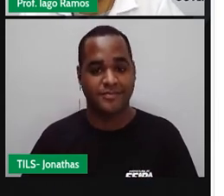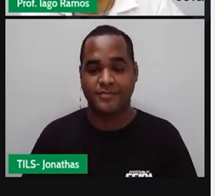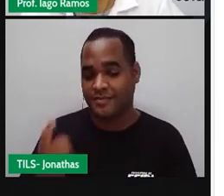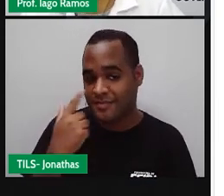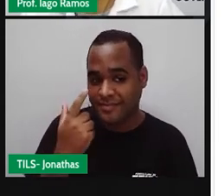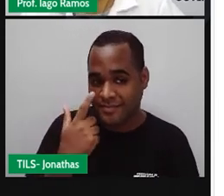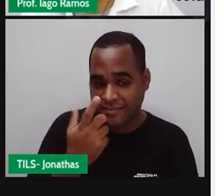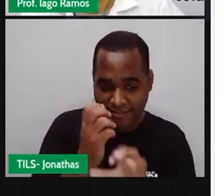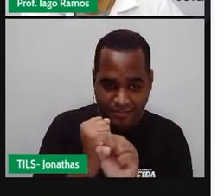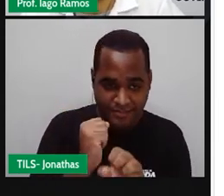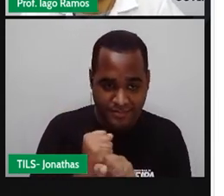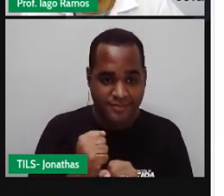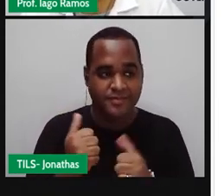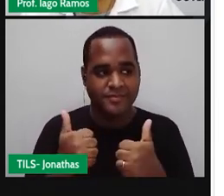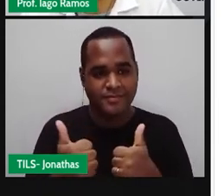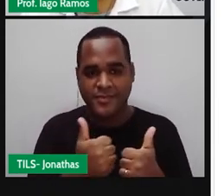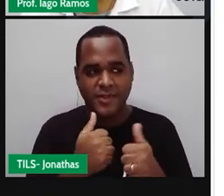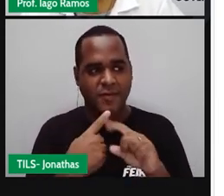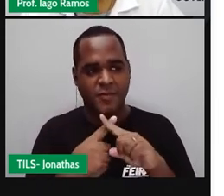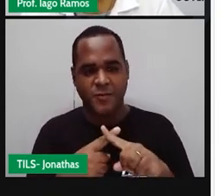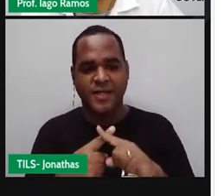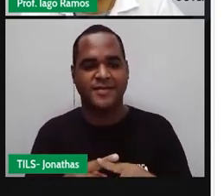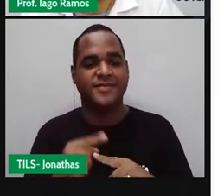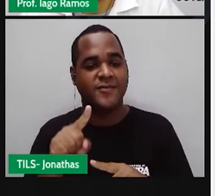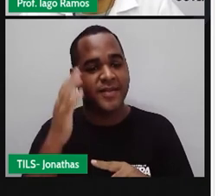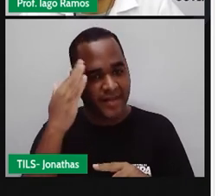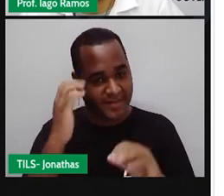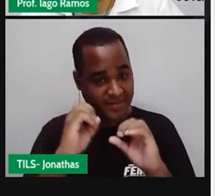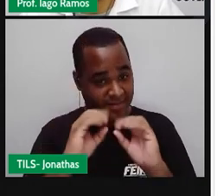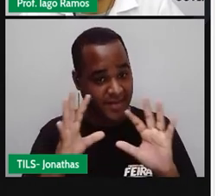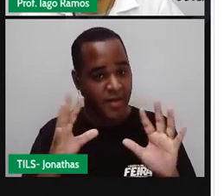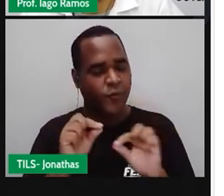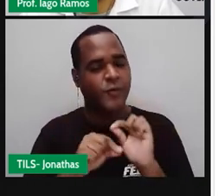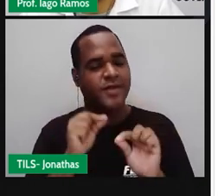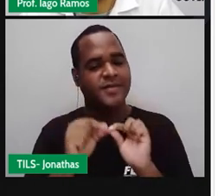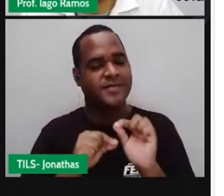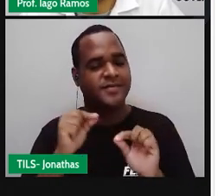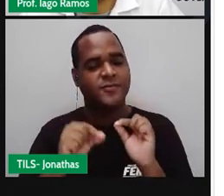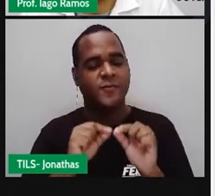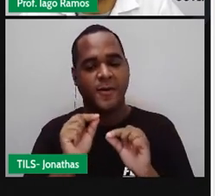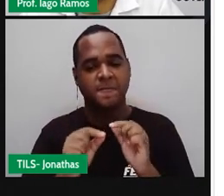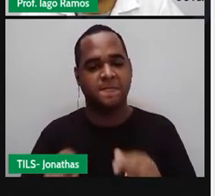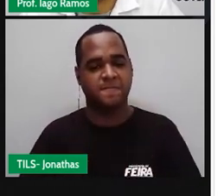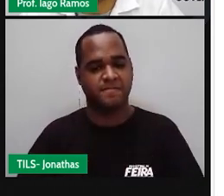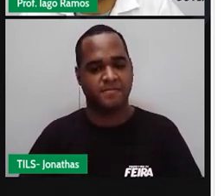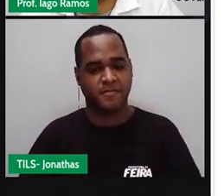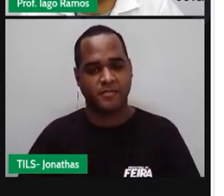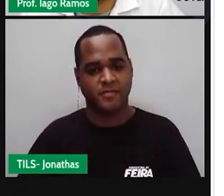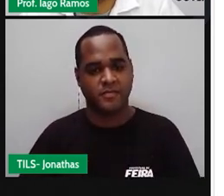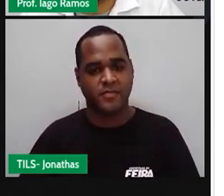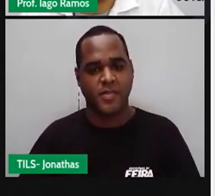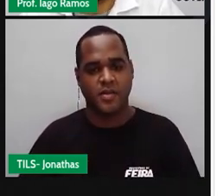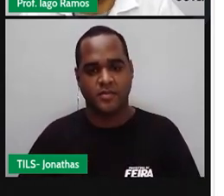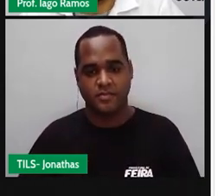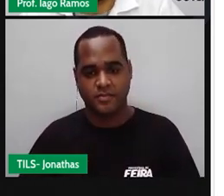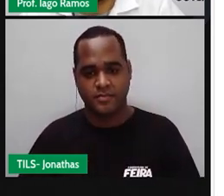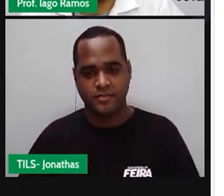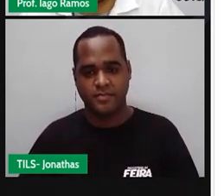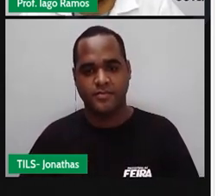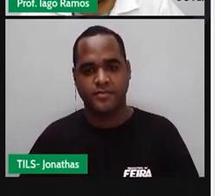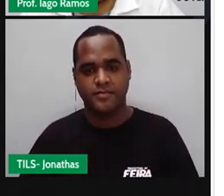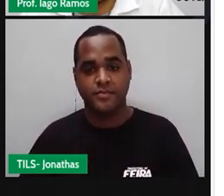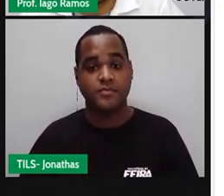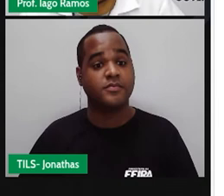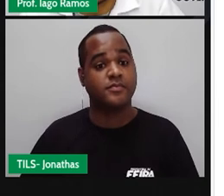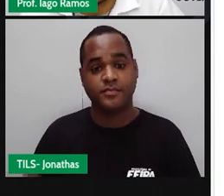isso Beleza daqui a pouco você vai entender Aonde é que eu quero chegar tá bom então na